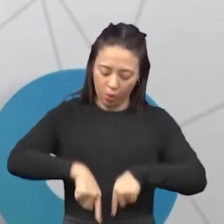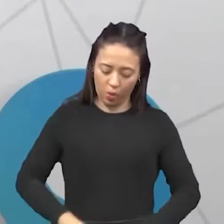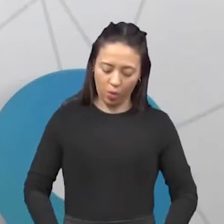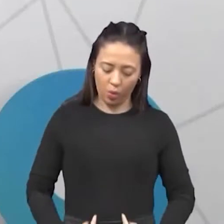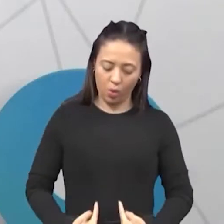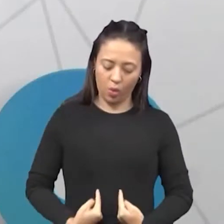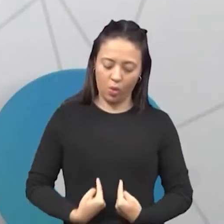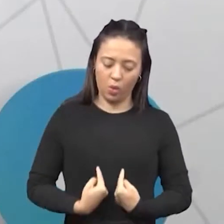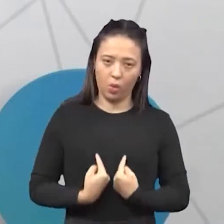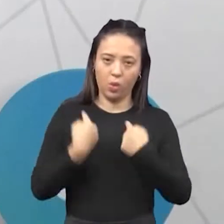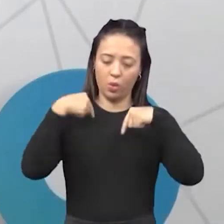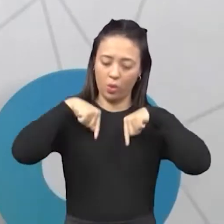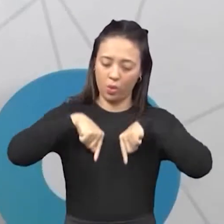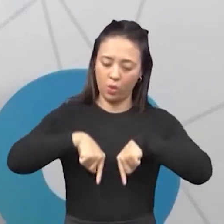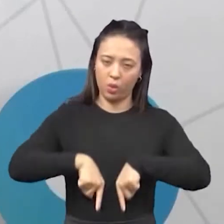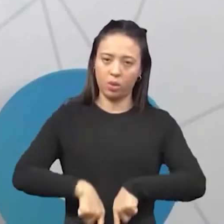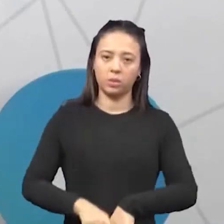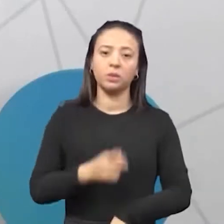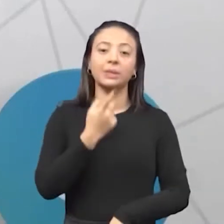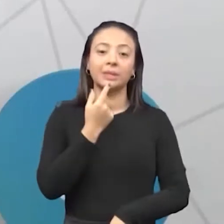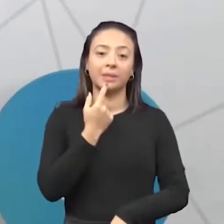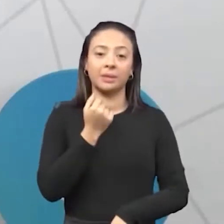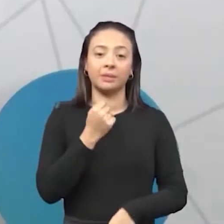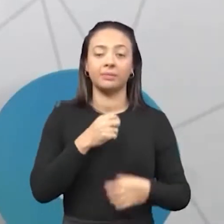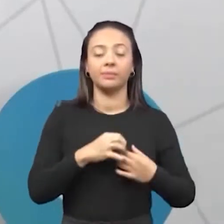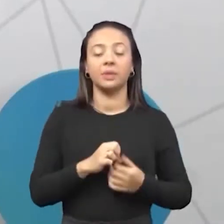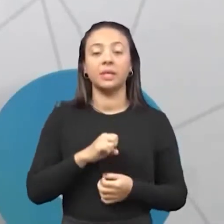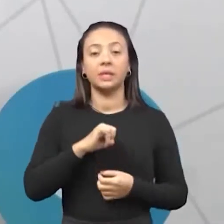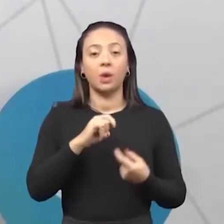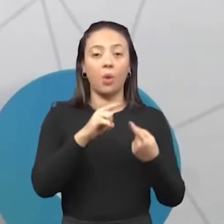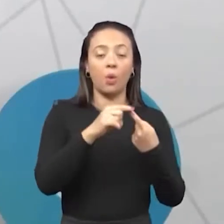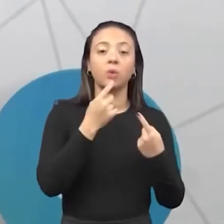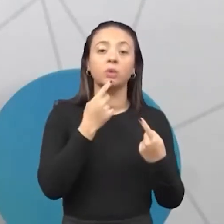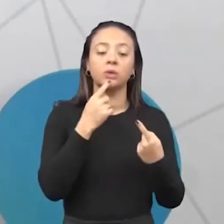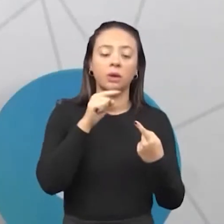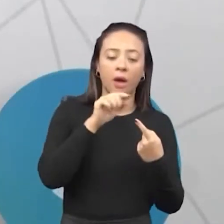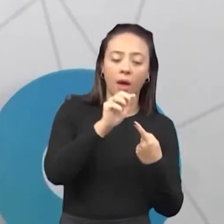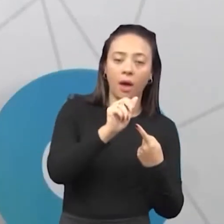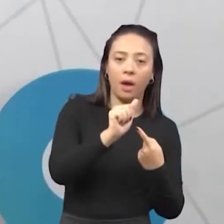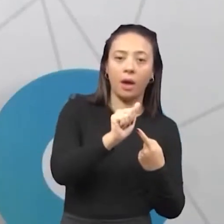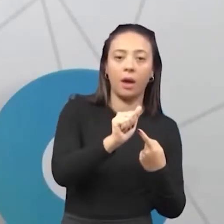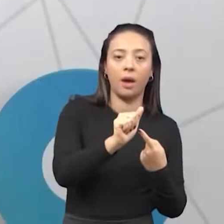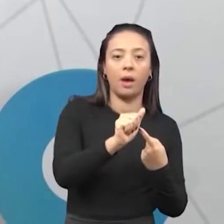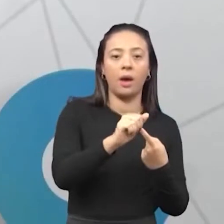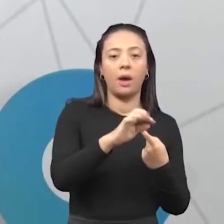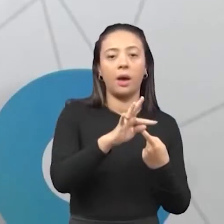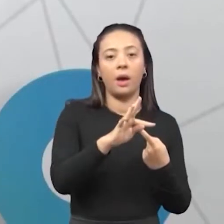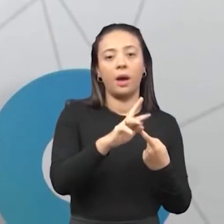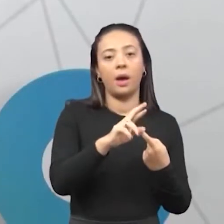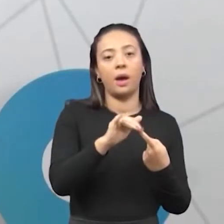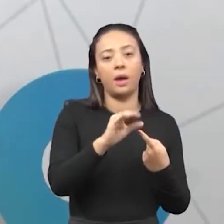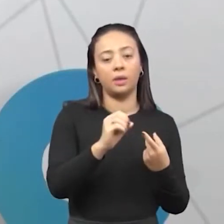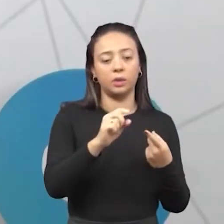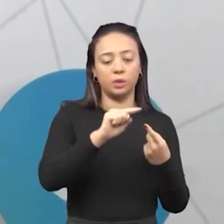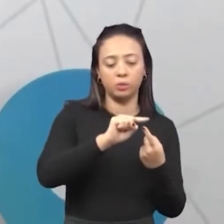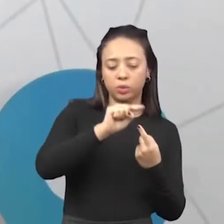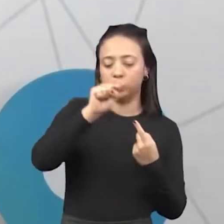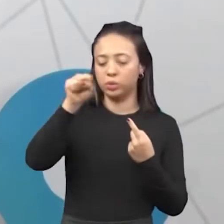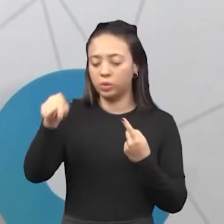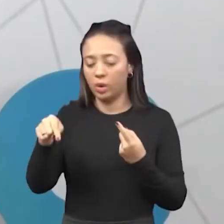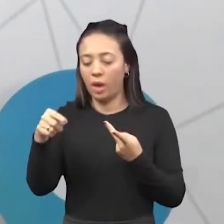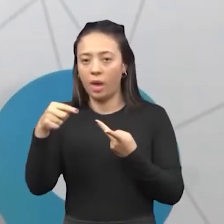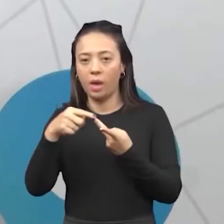forma unidirecional. Quando o sangue passa do átrio para o ventrículo, há o fechamento das válvulas e isso